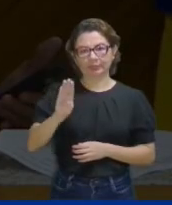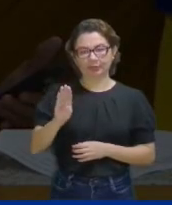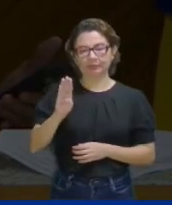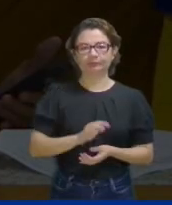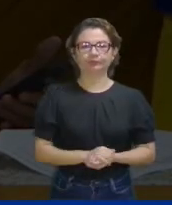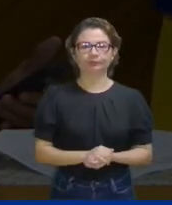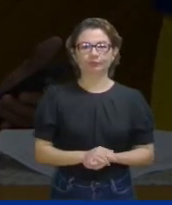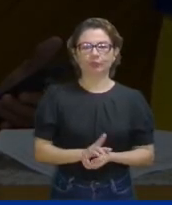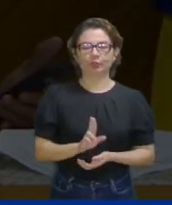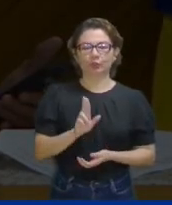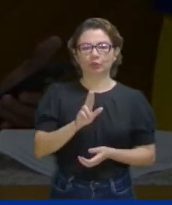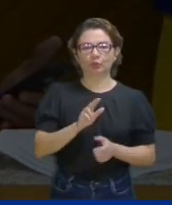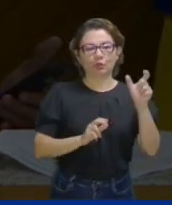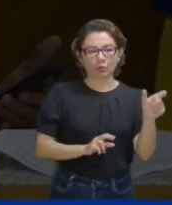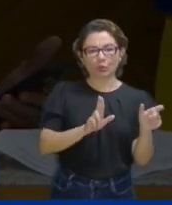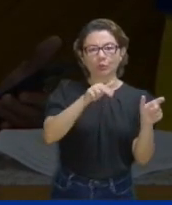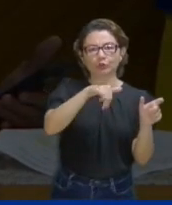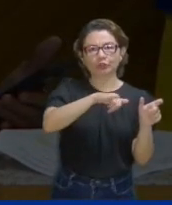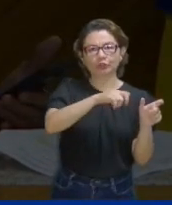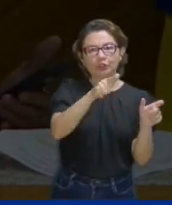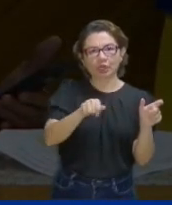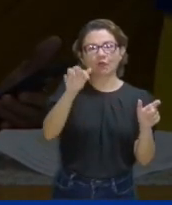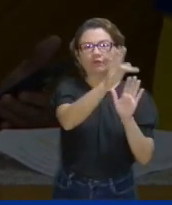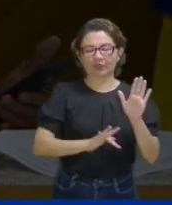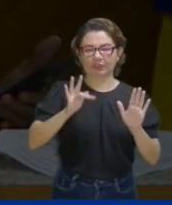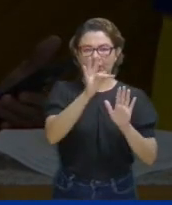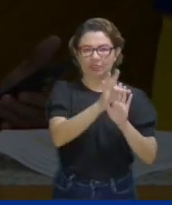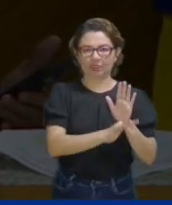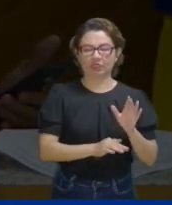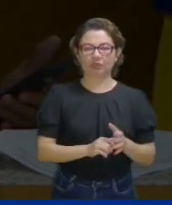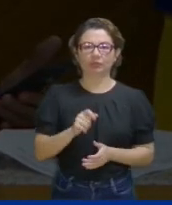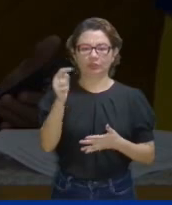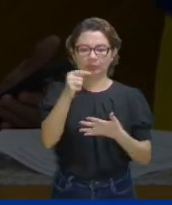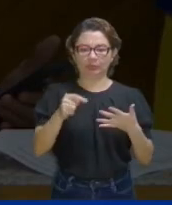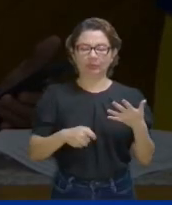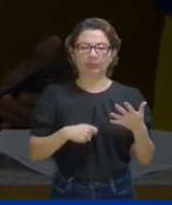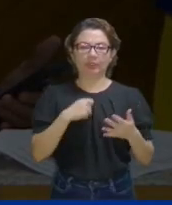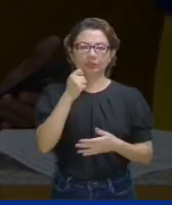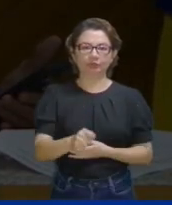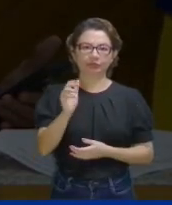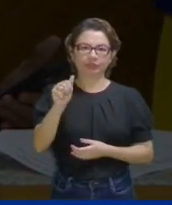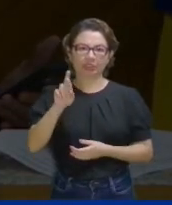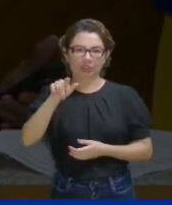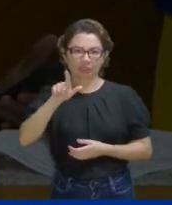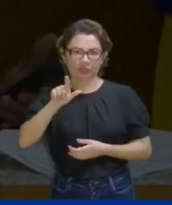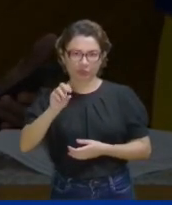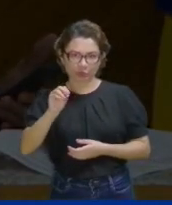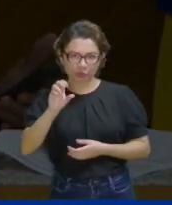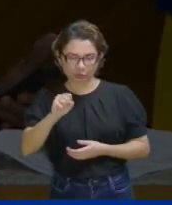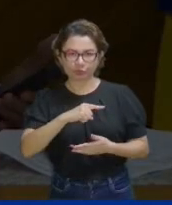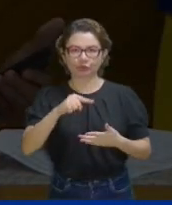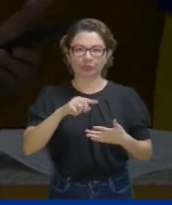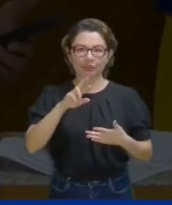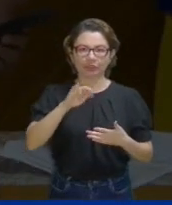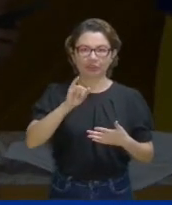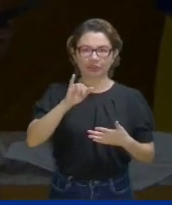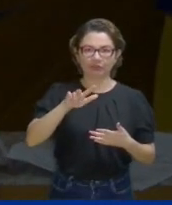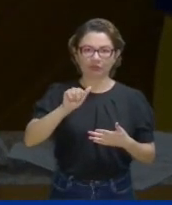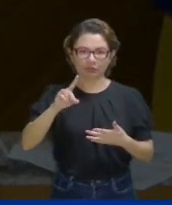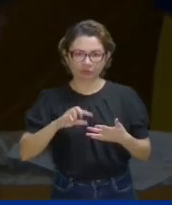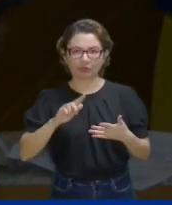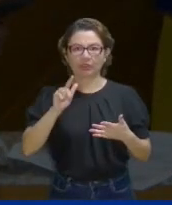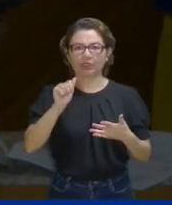interessado a União Federal. Atuarão como vogais os juízes Carlos Fernando, Rivaldo